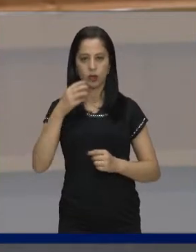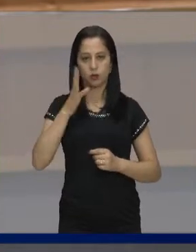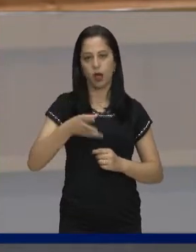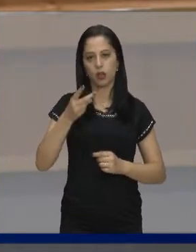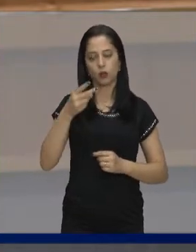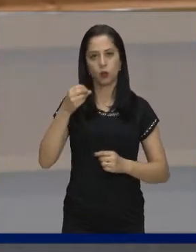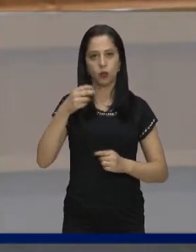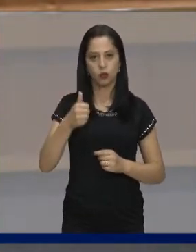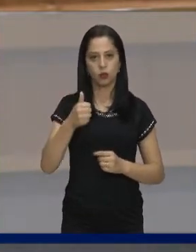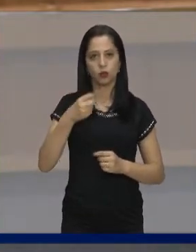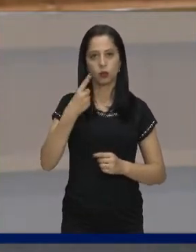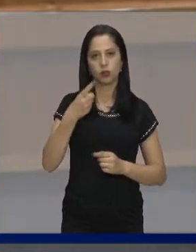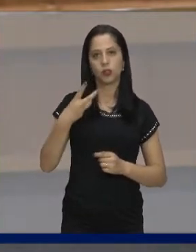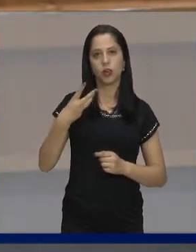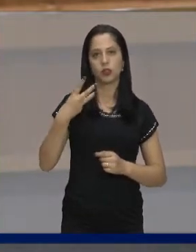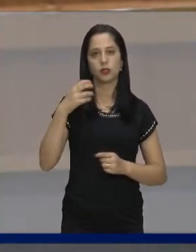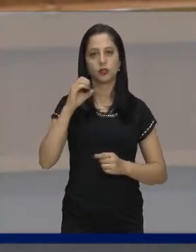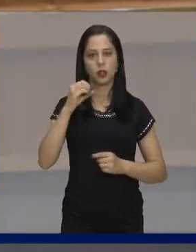12883/2021,